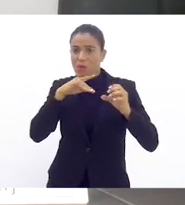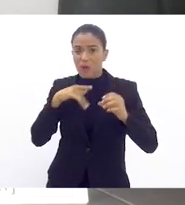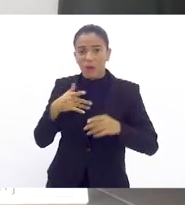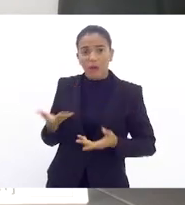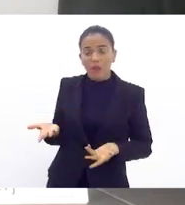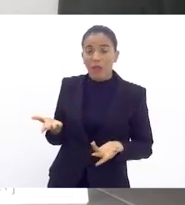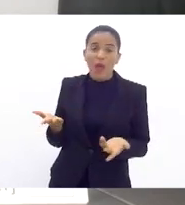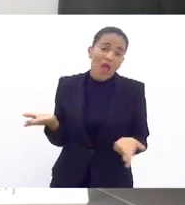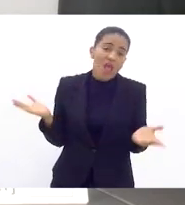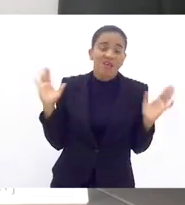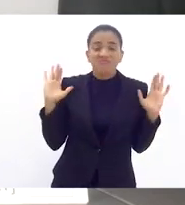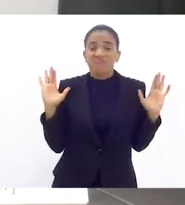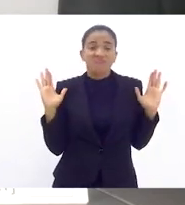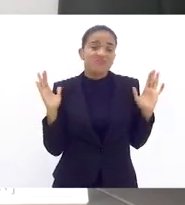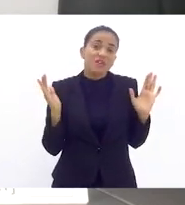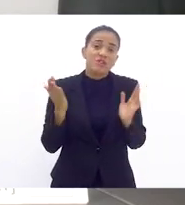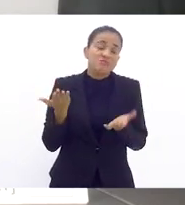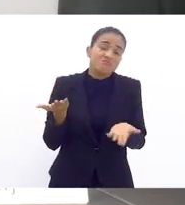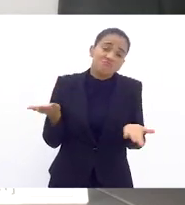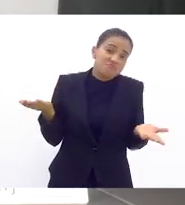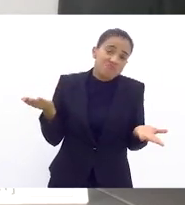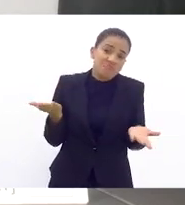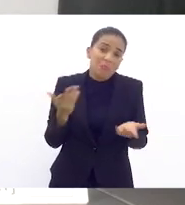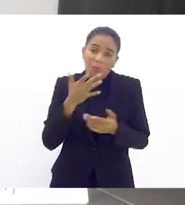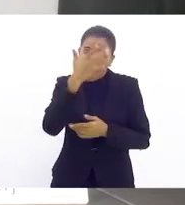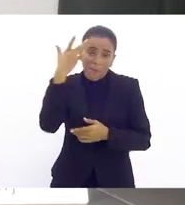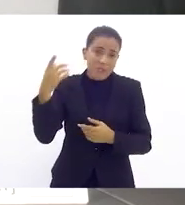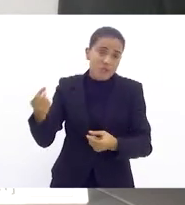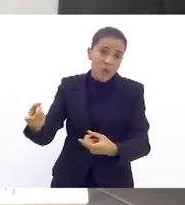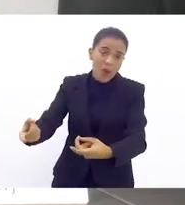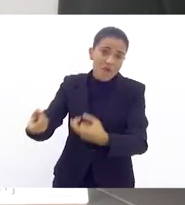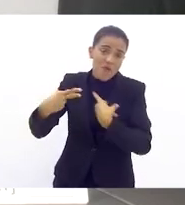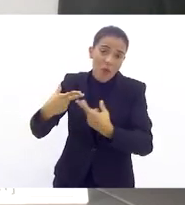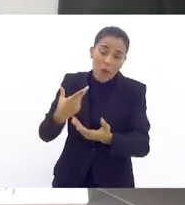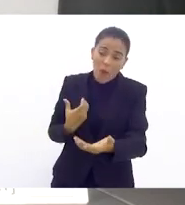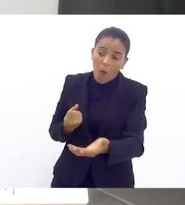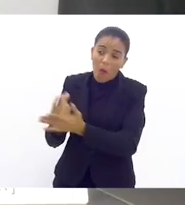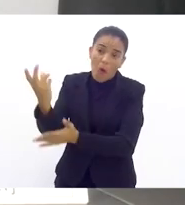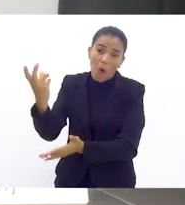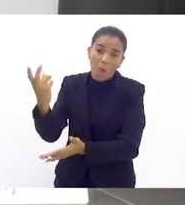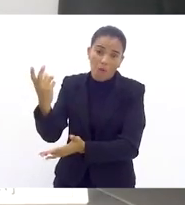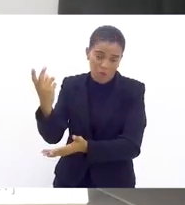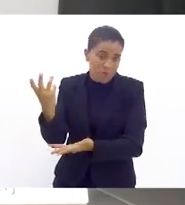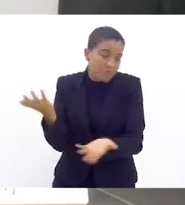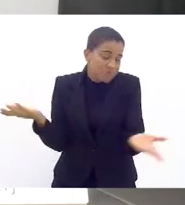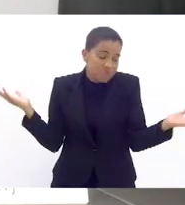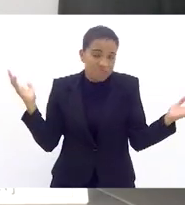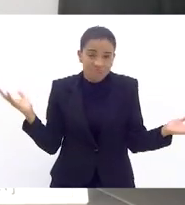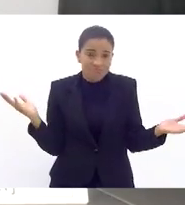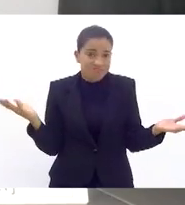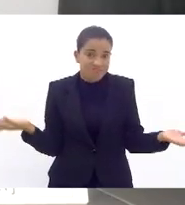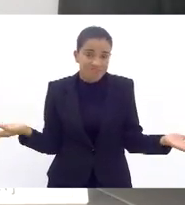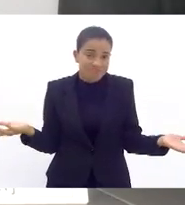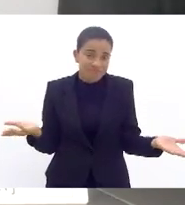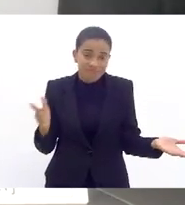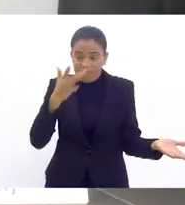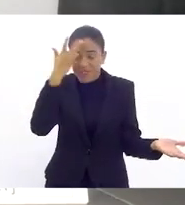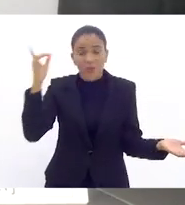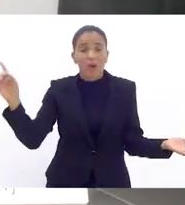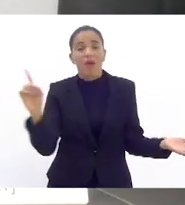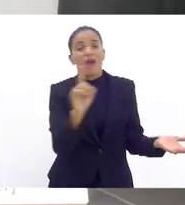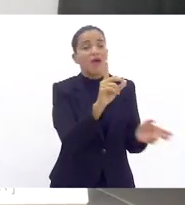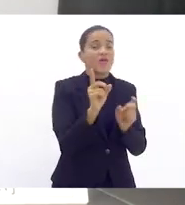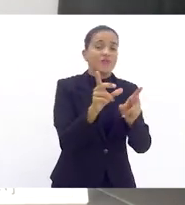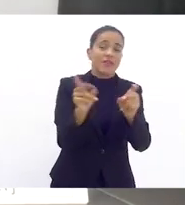deles. Mas eles ficam ali também à mercê de quem vende para isso, pelo que a gente entende, né? Eles ficam ali e têm que comprar de quem passa vendendo. Então,